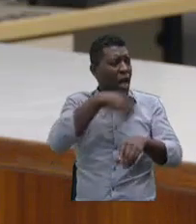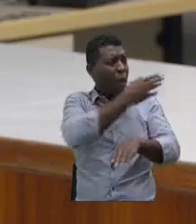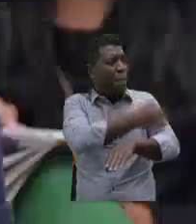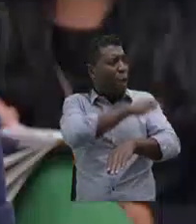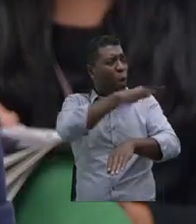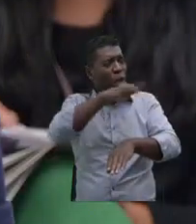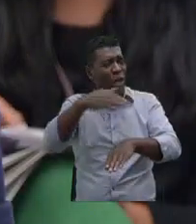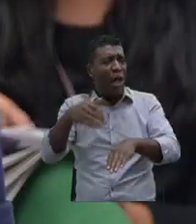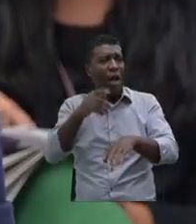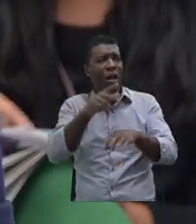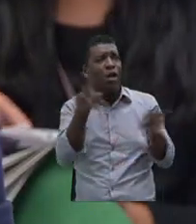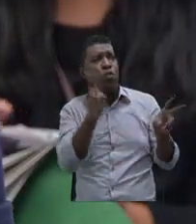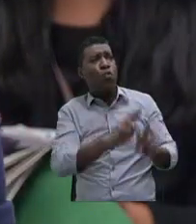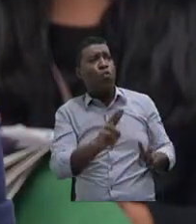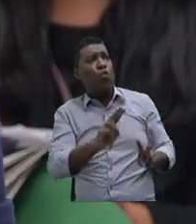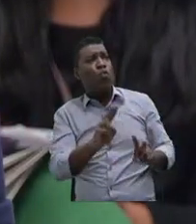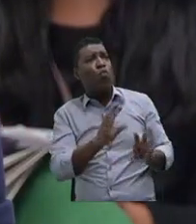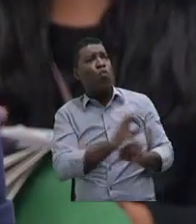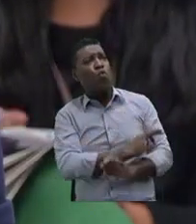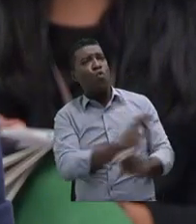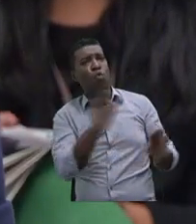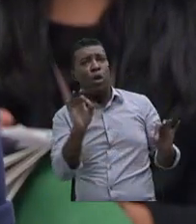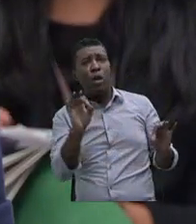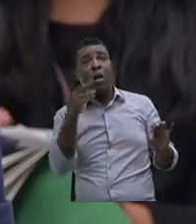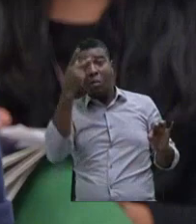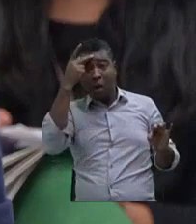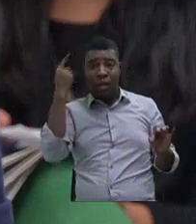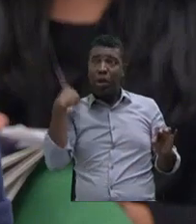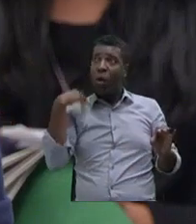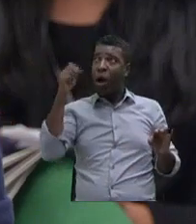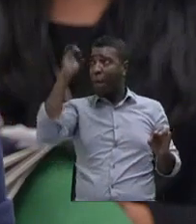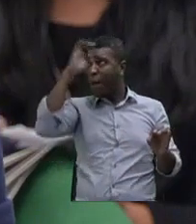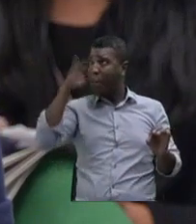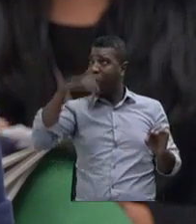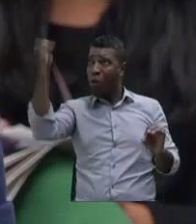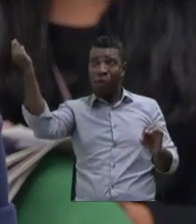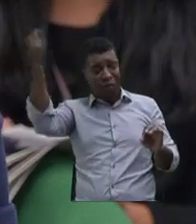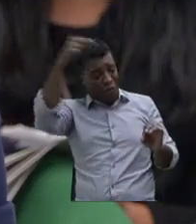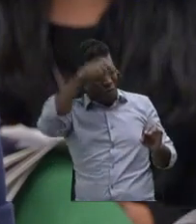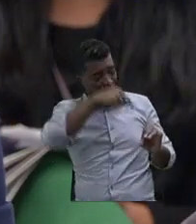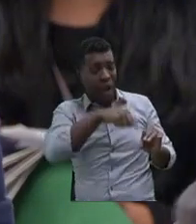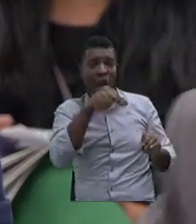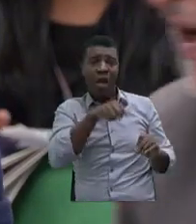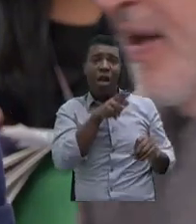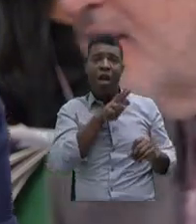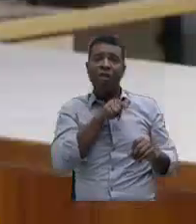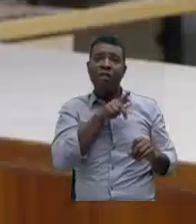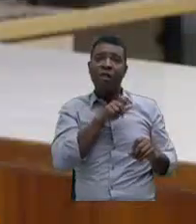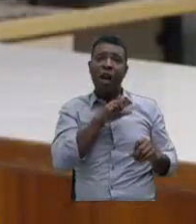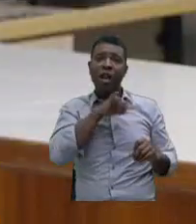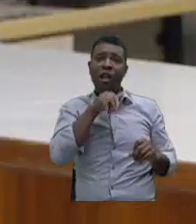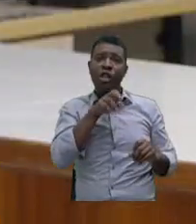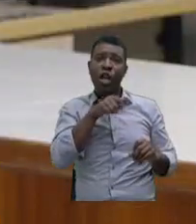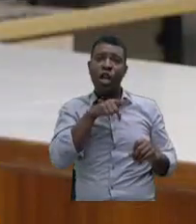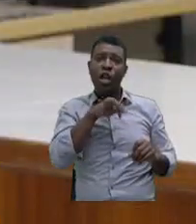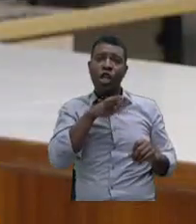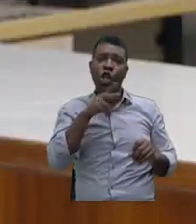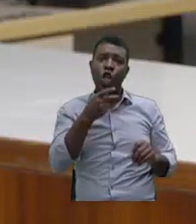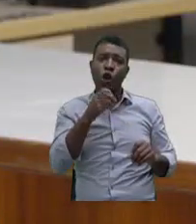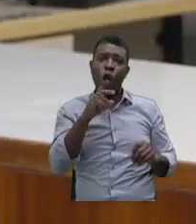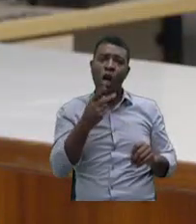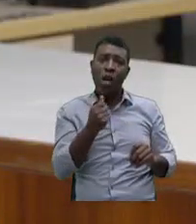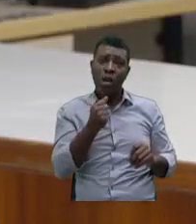Vale do Jequitinhonha, escaladores estão vindo do Brasil inteiro para poder explorar o Vale do Jequitinhonha. Então, nós vemos